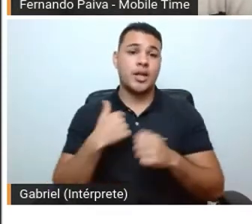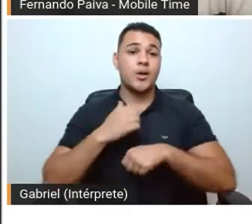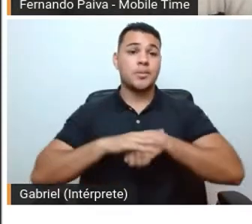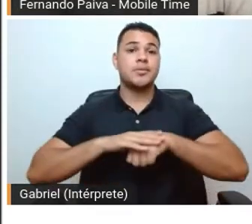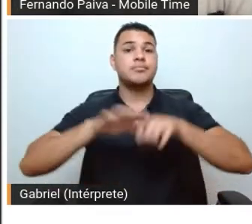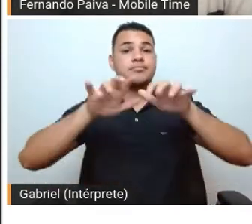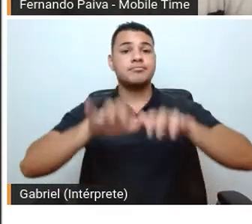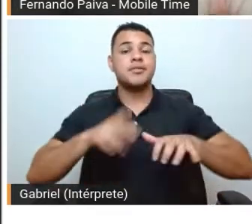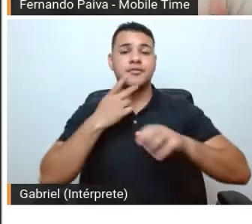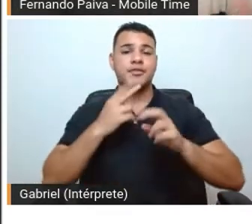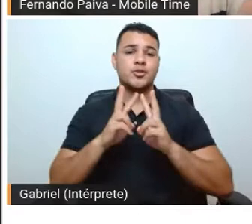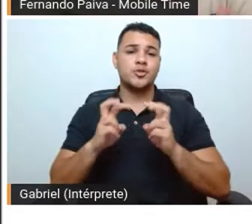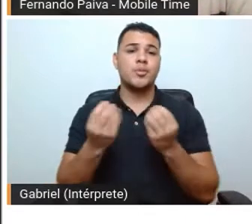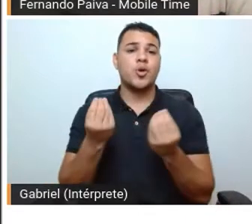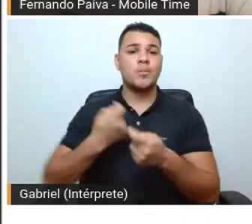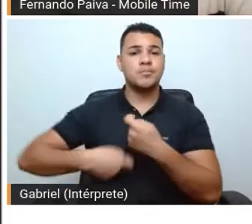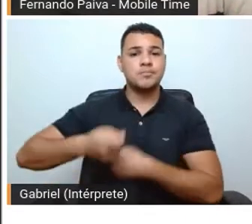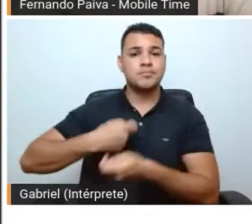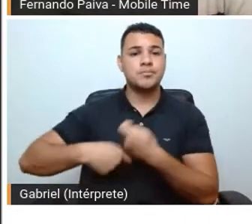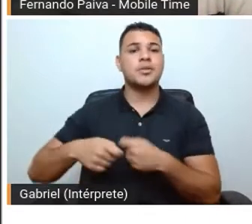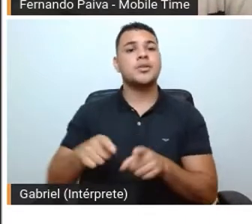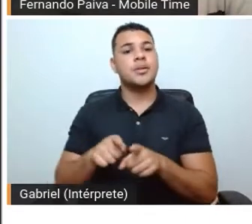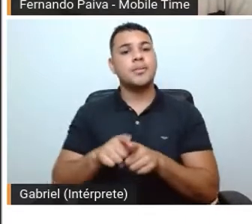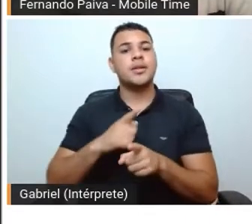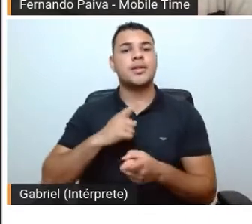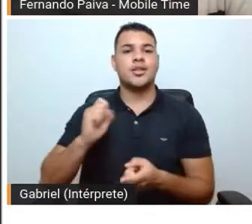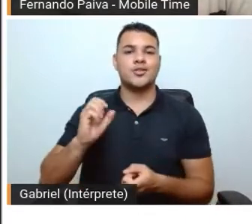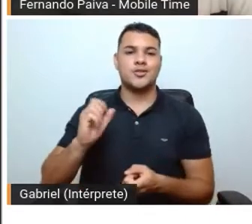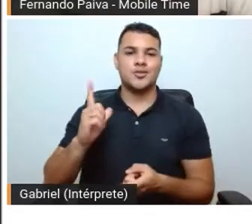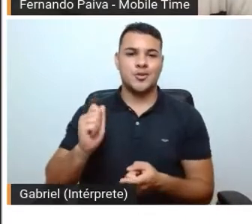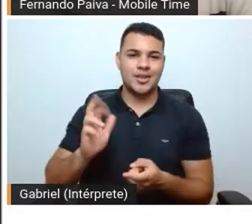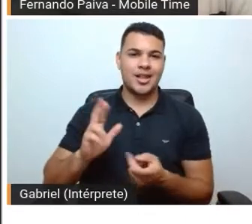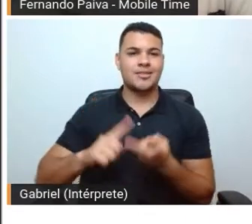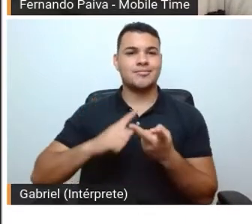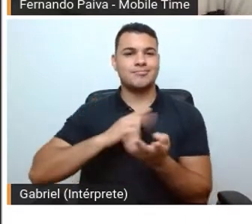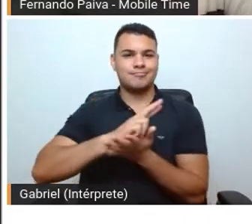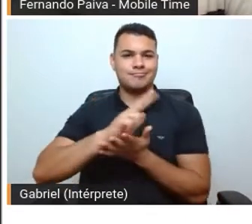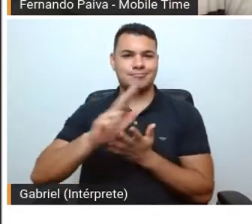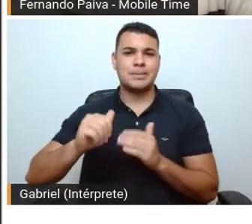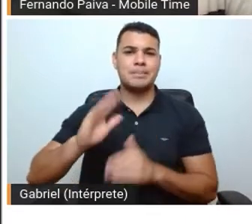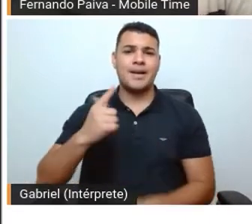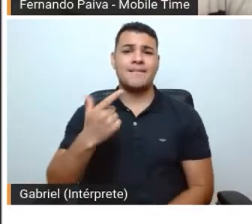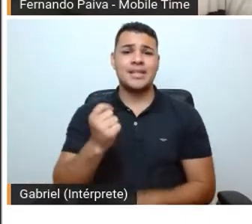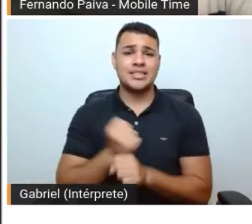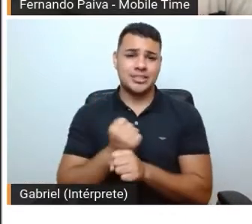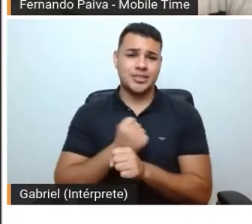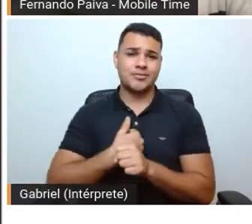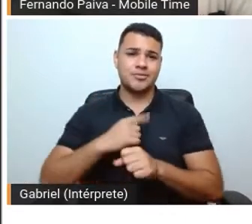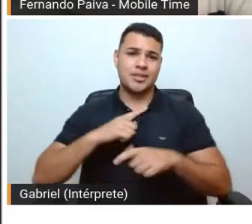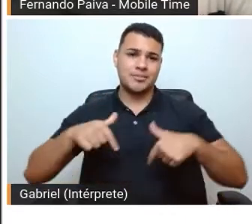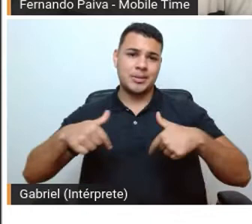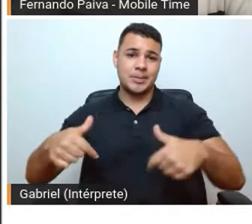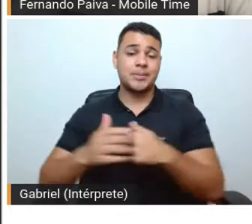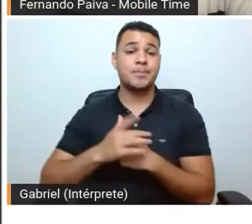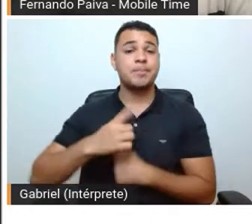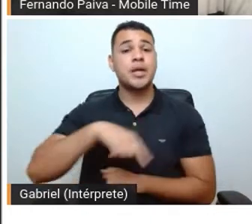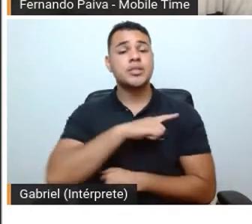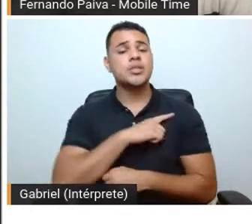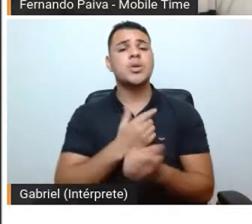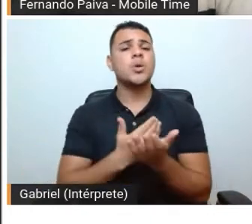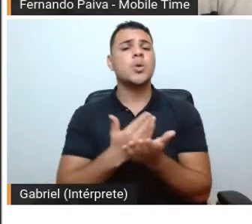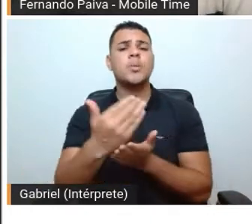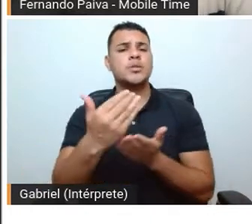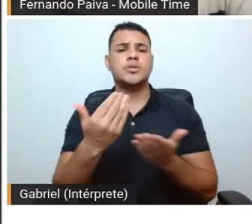sobre a indústria móvel que a indústria de telefonia celular por lixão há 20 anos e a gente começou a cobrir esse